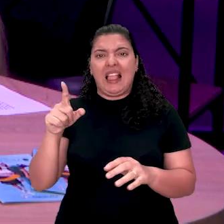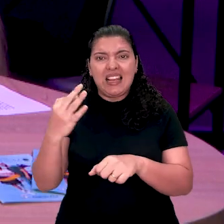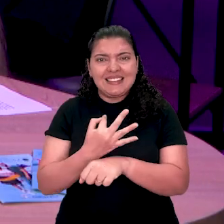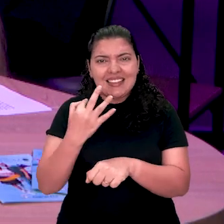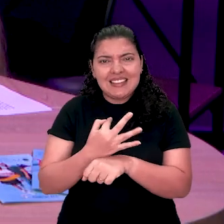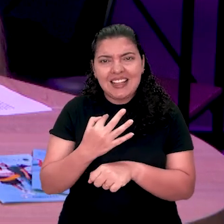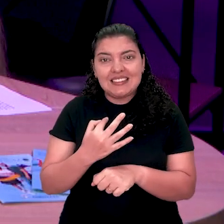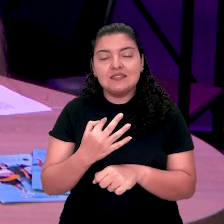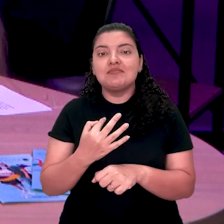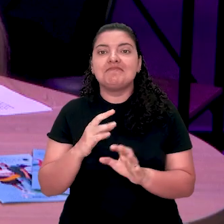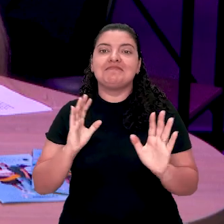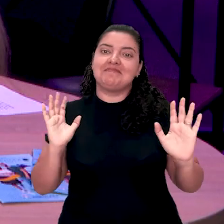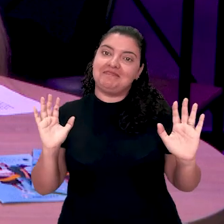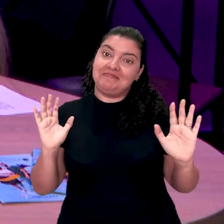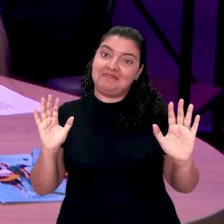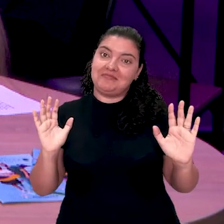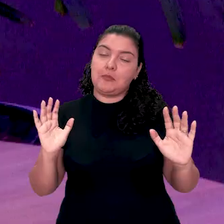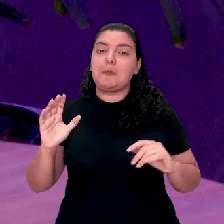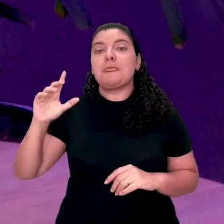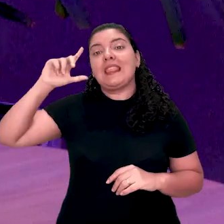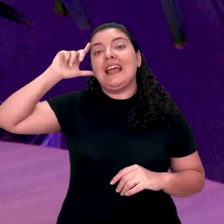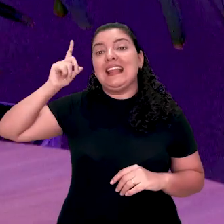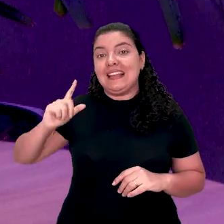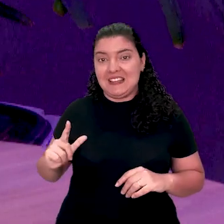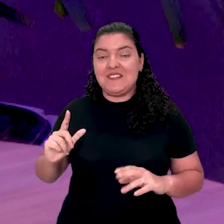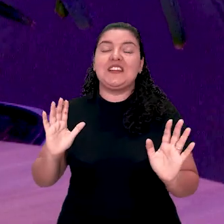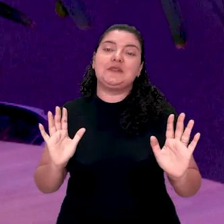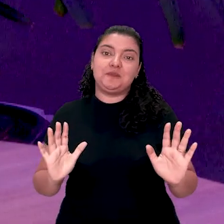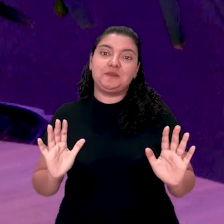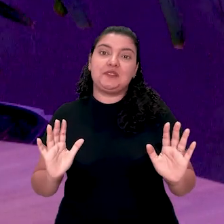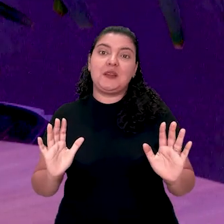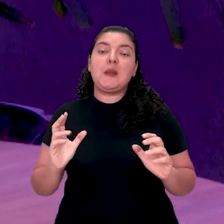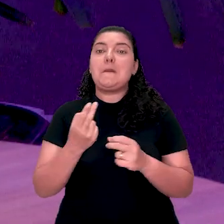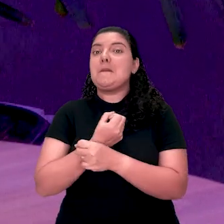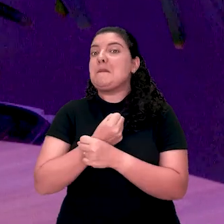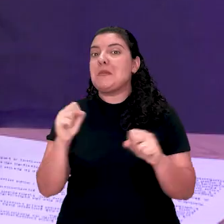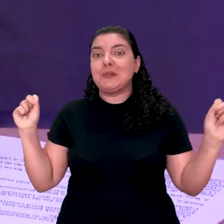Eu era danada, sabe? Bom, a Lívia, gente, é um negócio assim impossível.